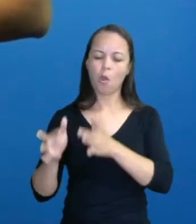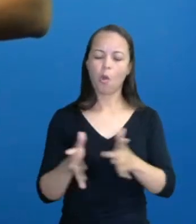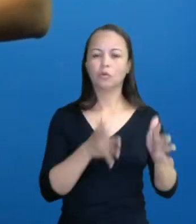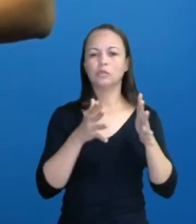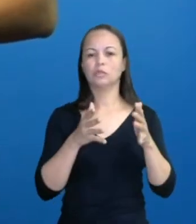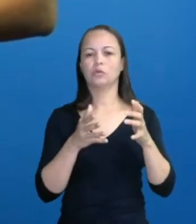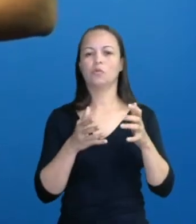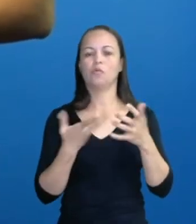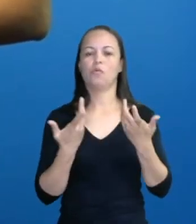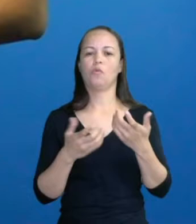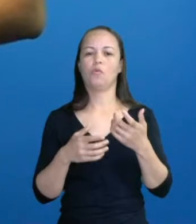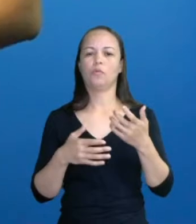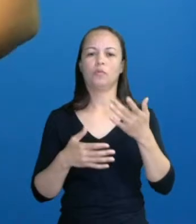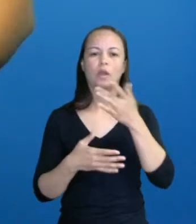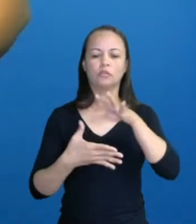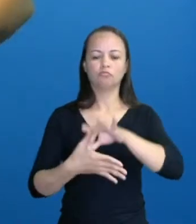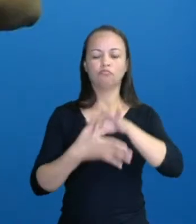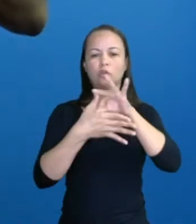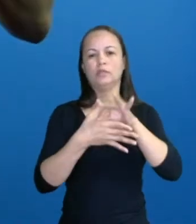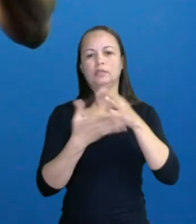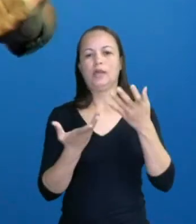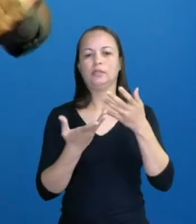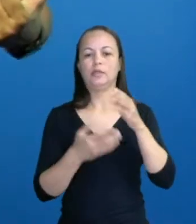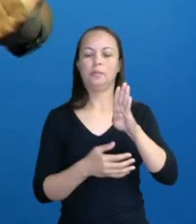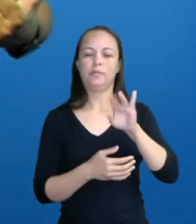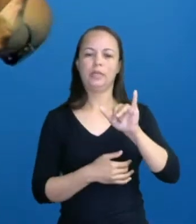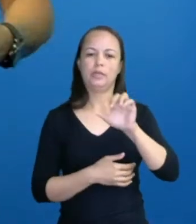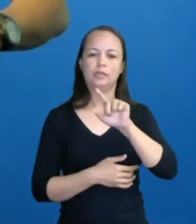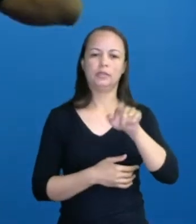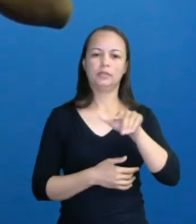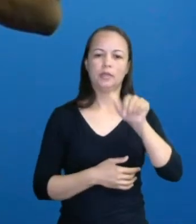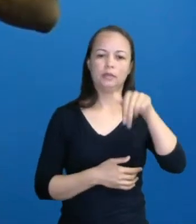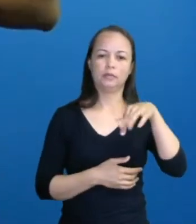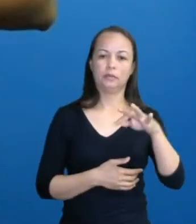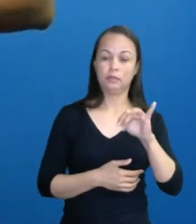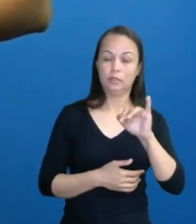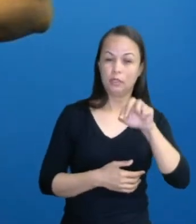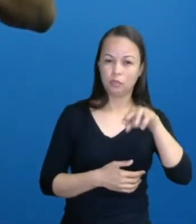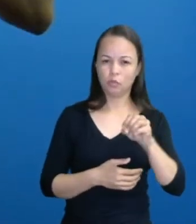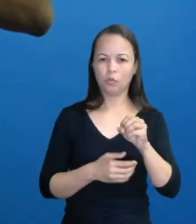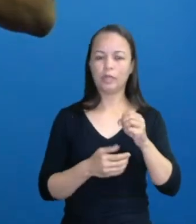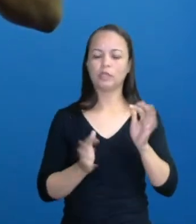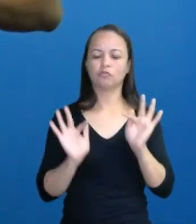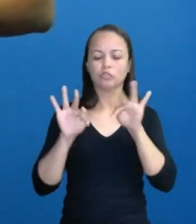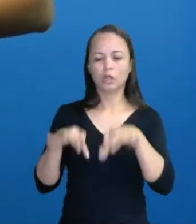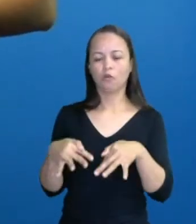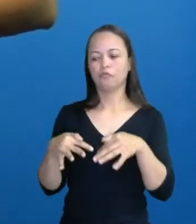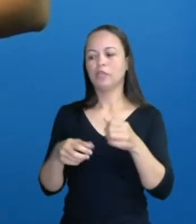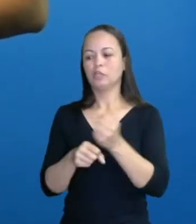com a autoridade dos bizantinos, né? Mas o Império Romano do Ocidente ele chega ao fim em